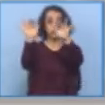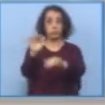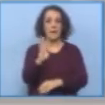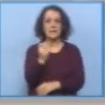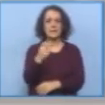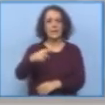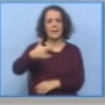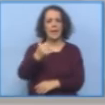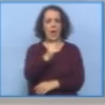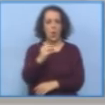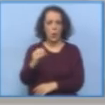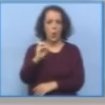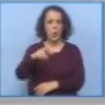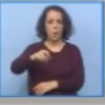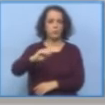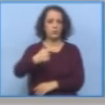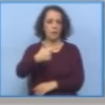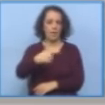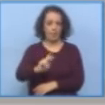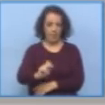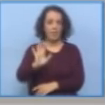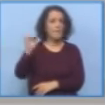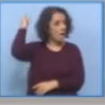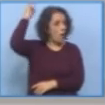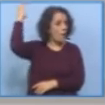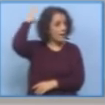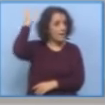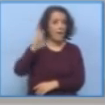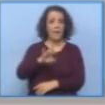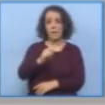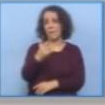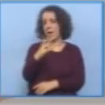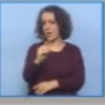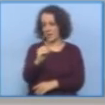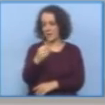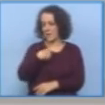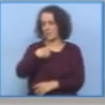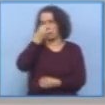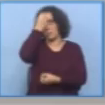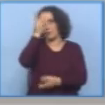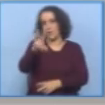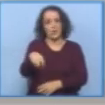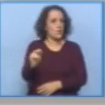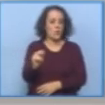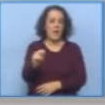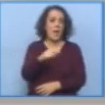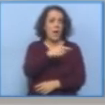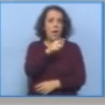muito interessante. Na altura era o Cardeal Ribeiro, que eu não me posso esquecer dele querer que os jovens fossem